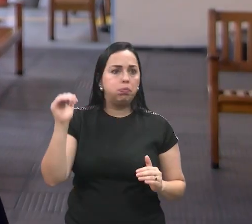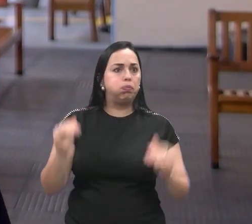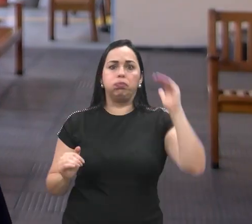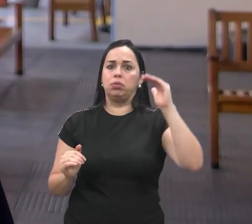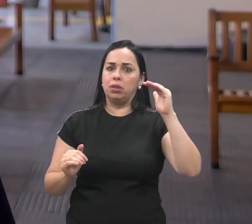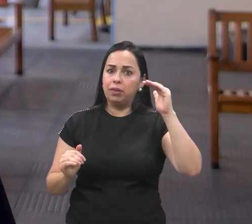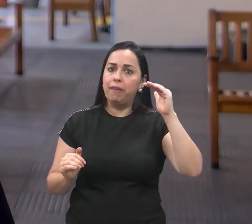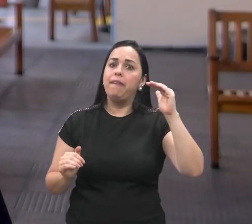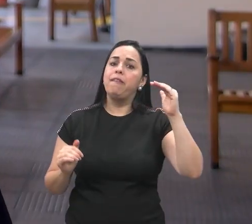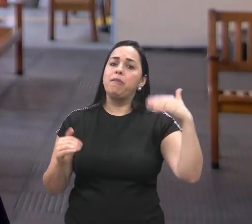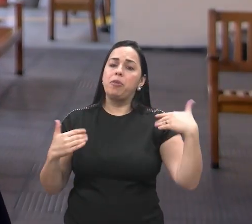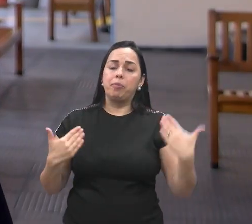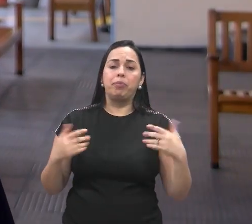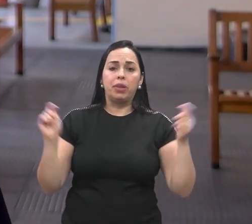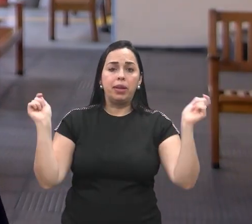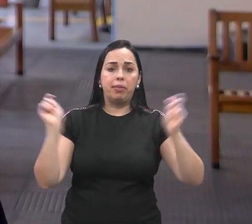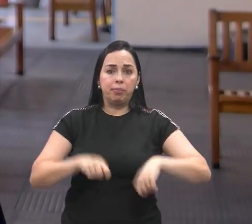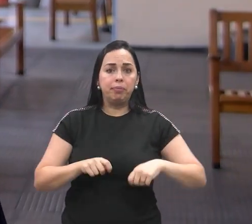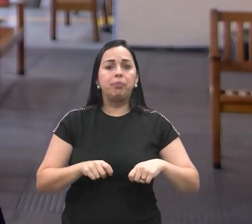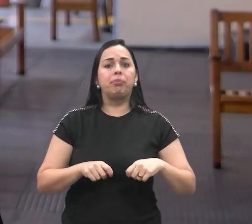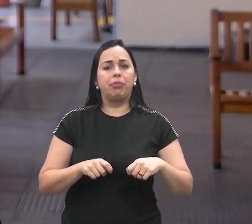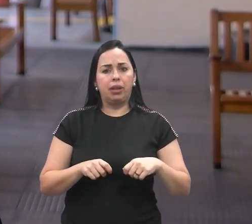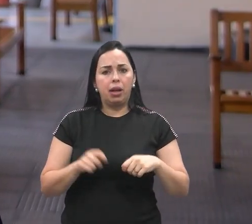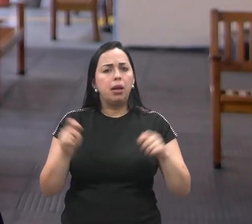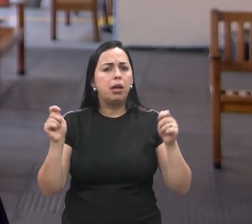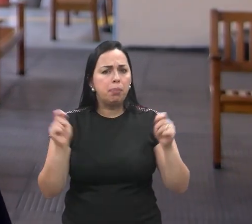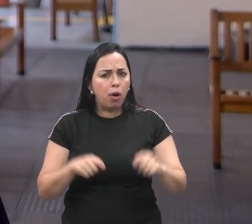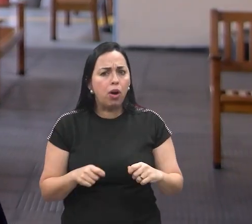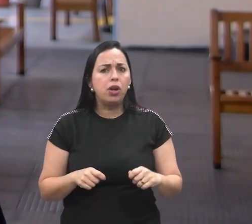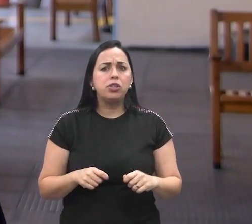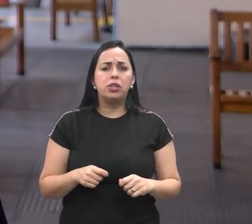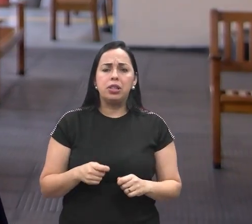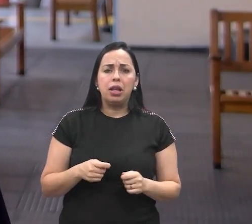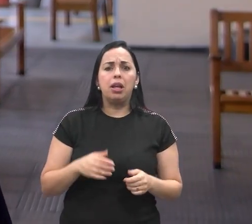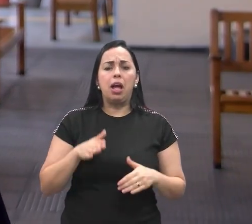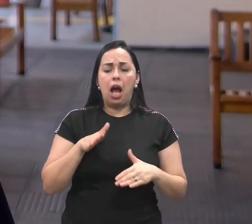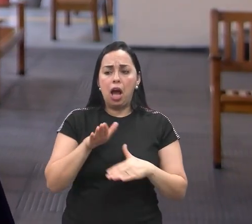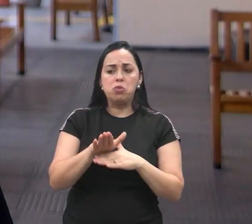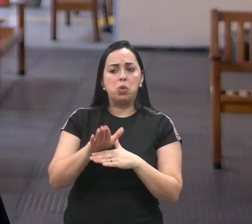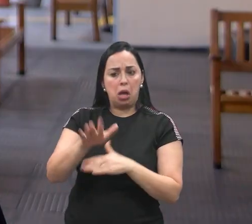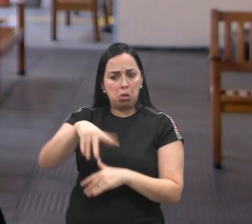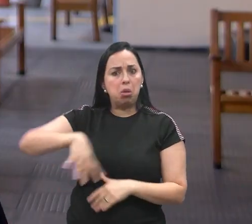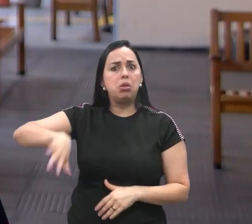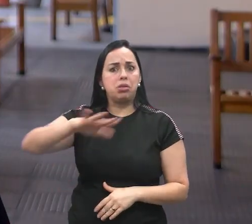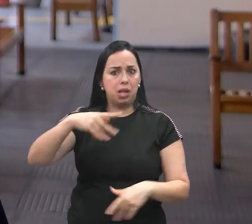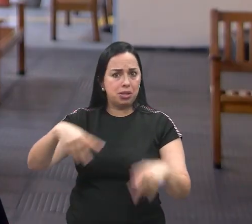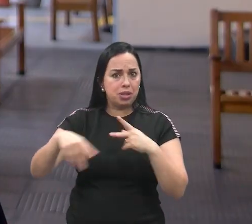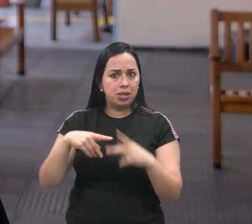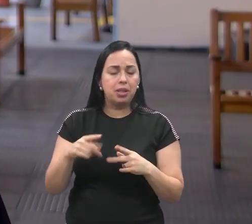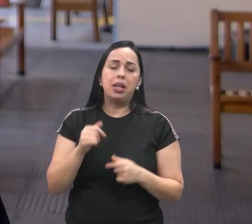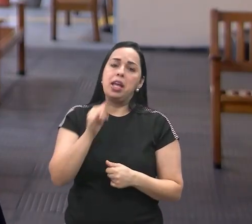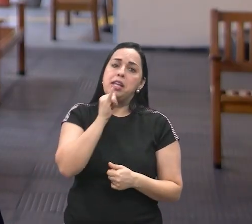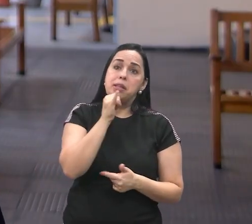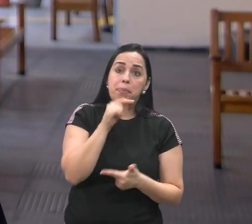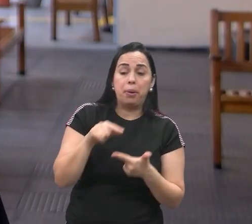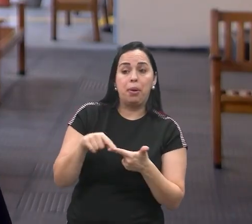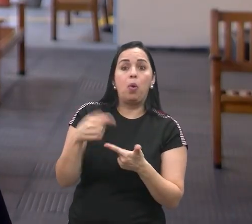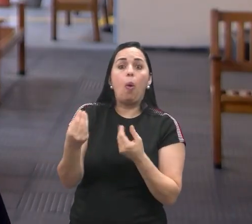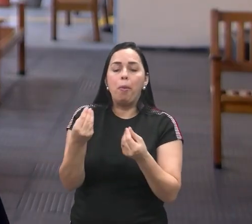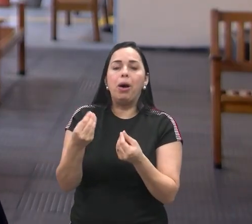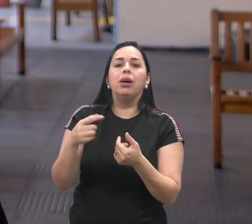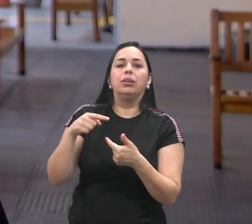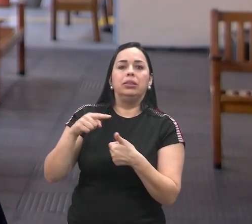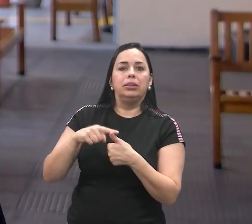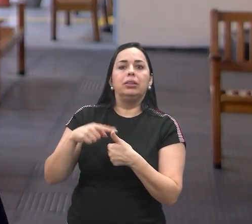empresa líder, né, na indústria aeronáutica e possa, então, trazer novos benefícios à nossa região. Benefício em termos